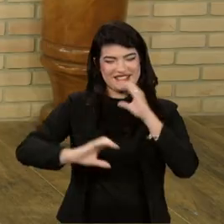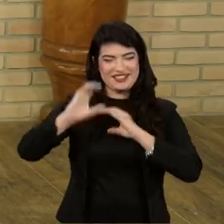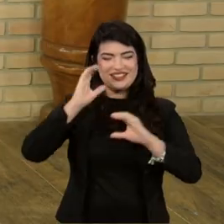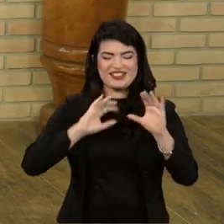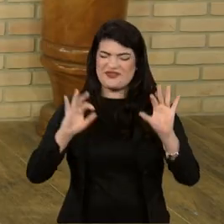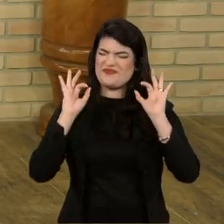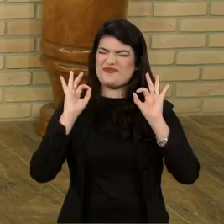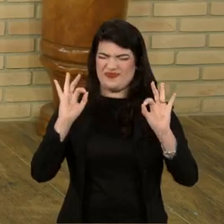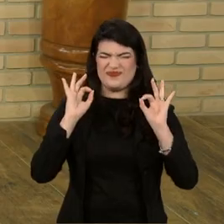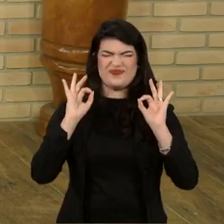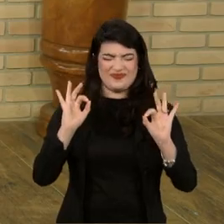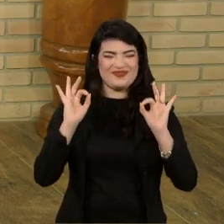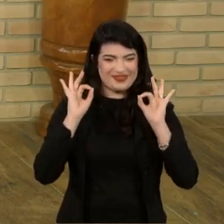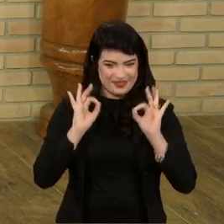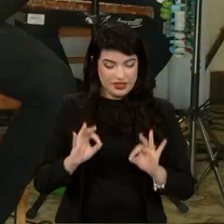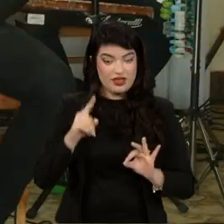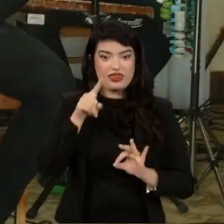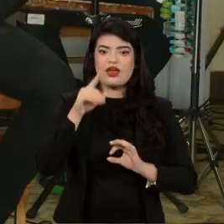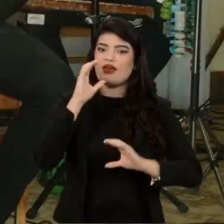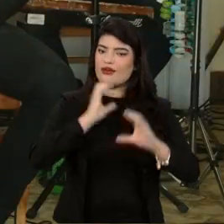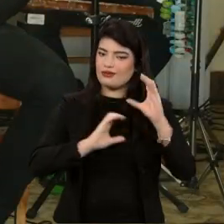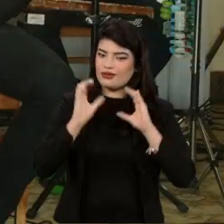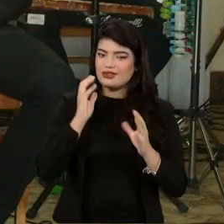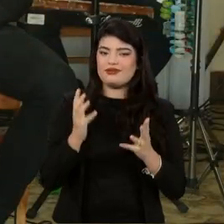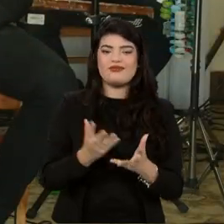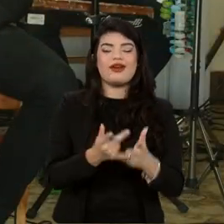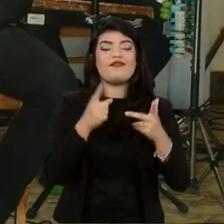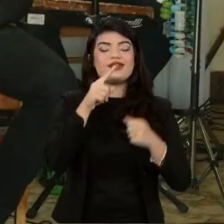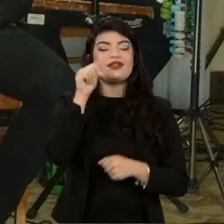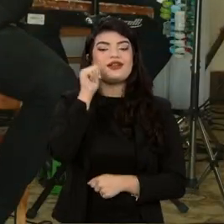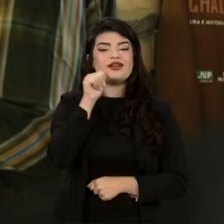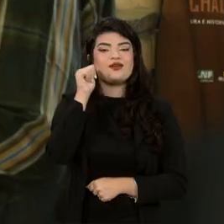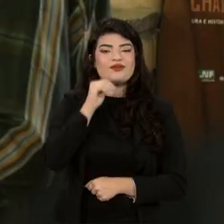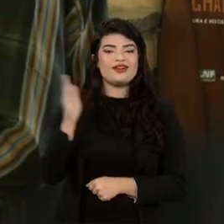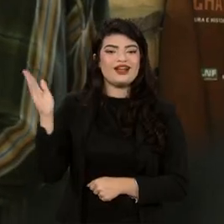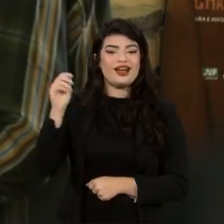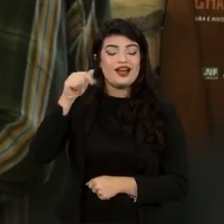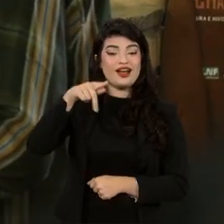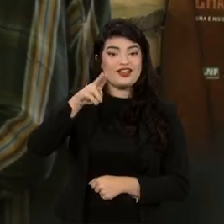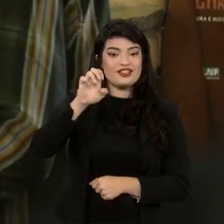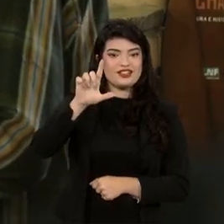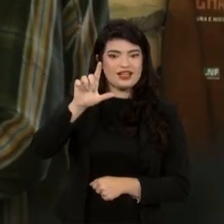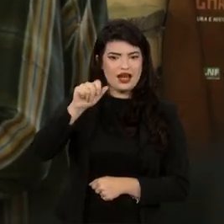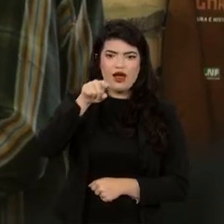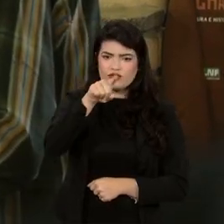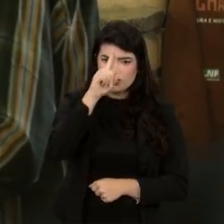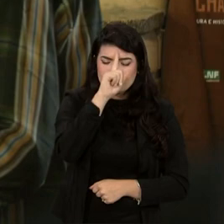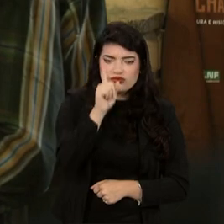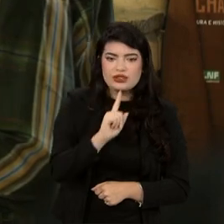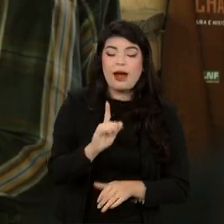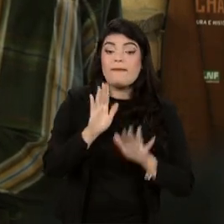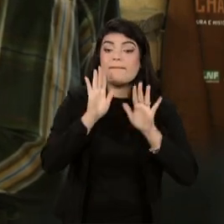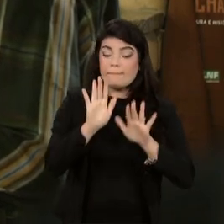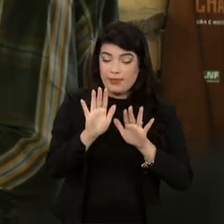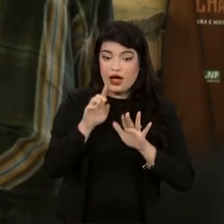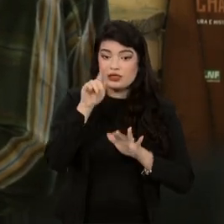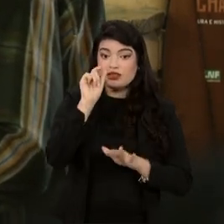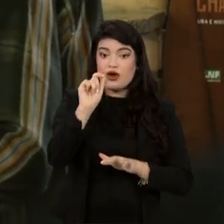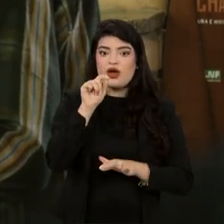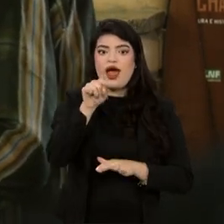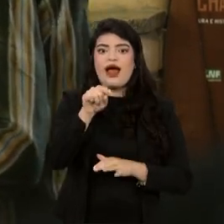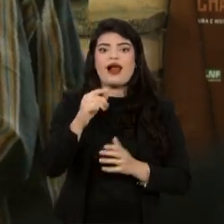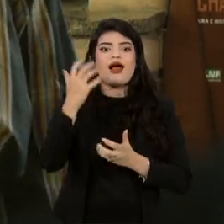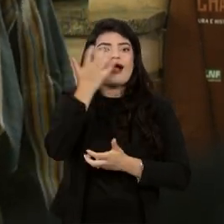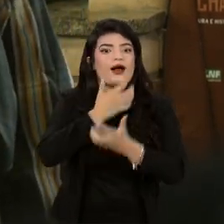Chique no outro. Banda boa, hein, Paulo? Falar aqui, a Ângela, pra quem não sabe, Ângela é uma baita